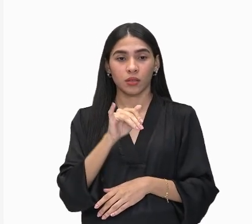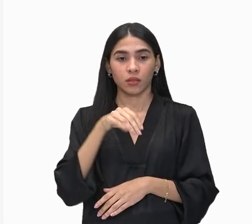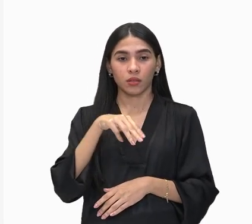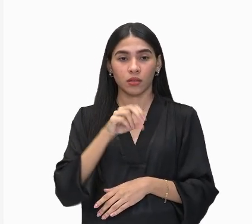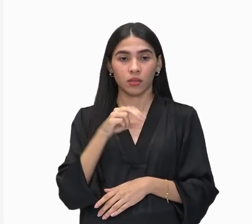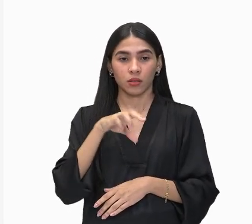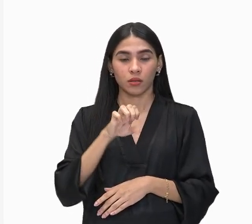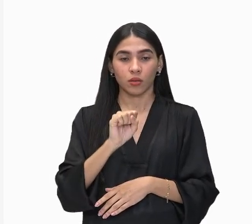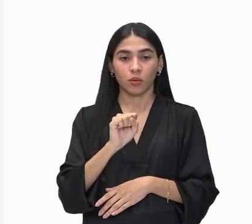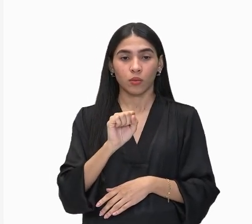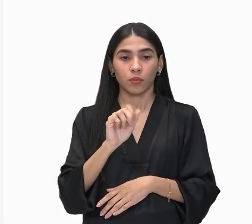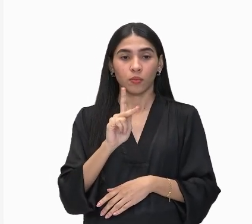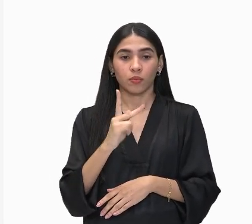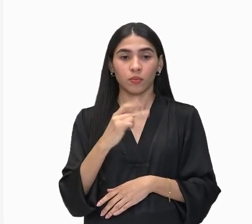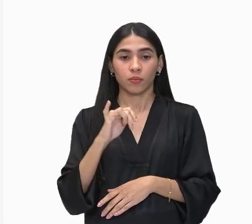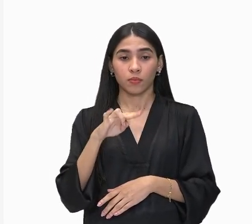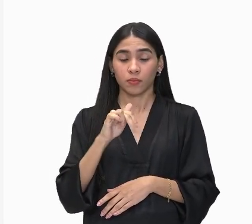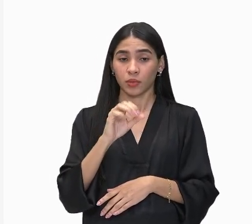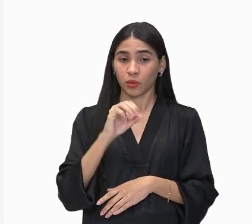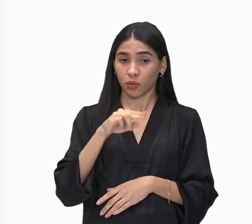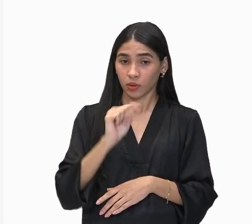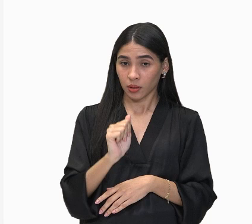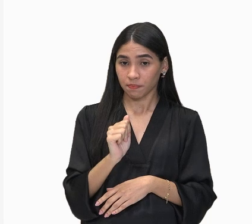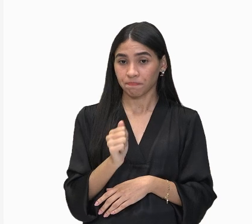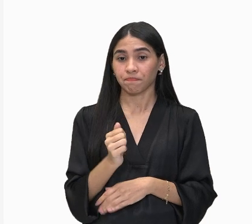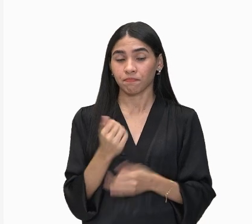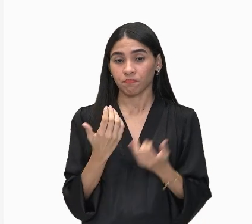serem confundidas à primeira vista quando a gente não tem